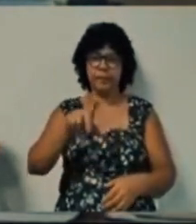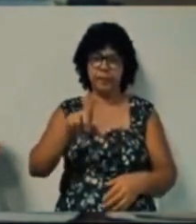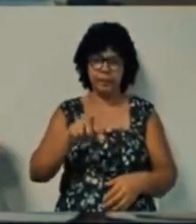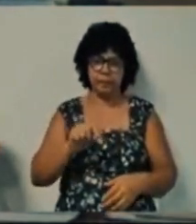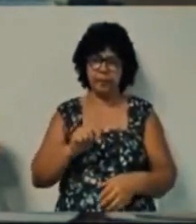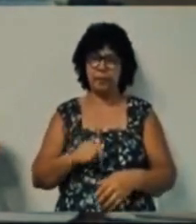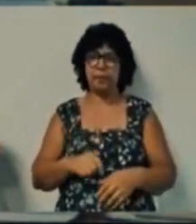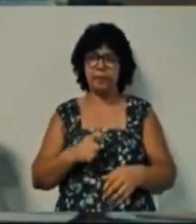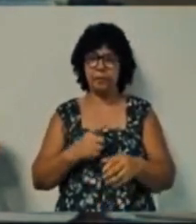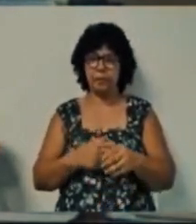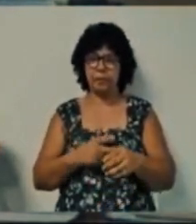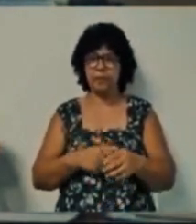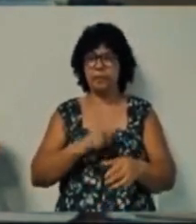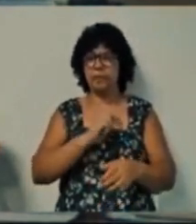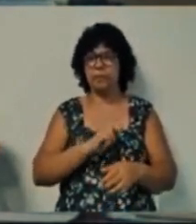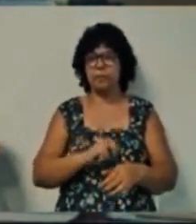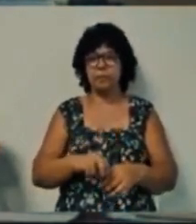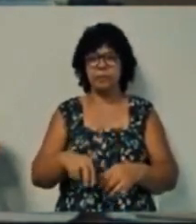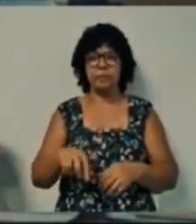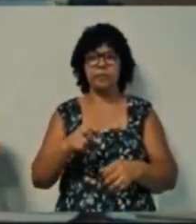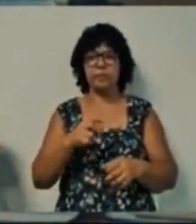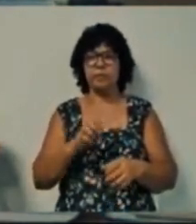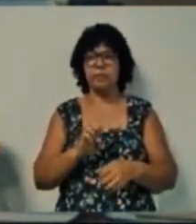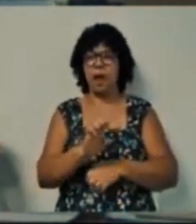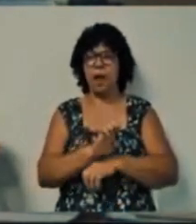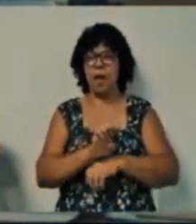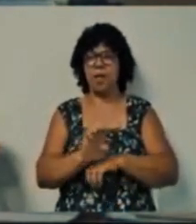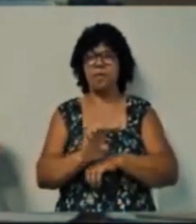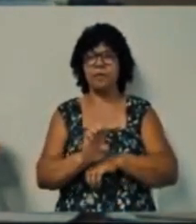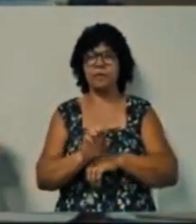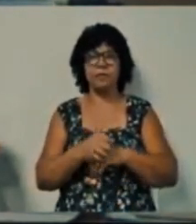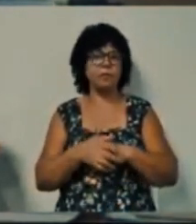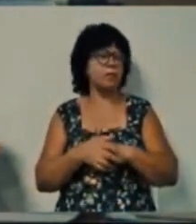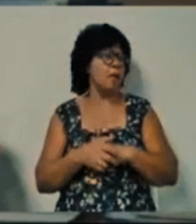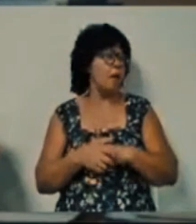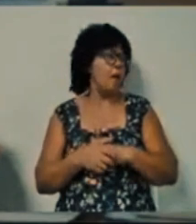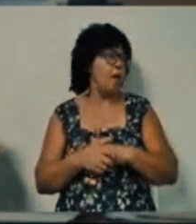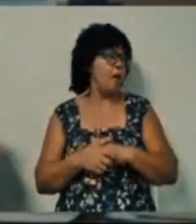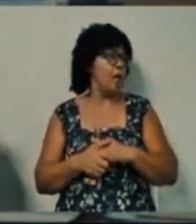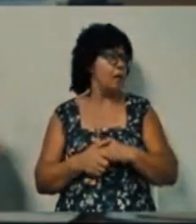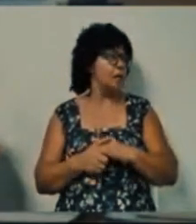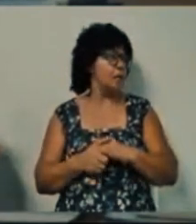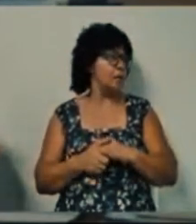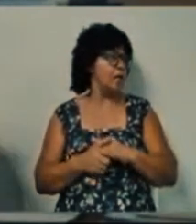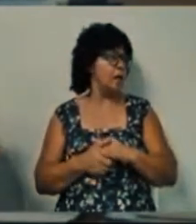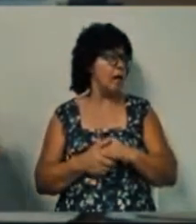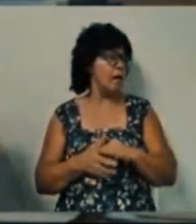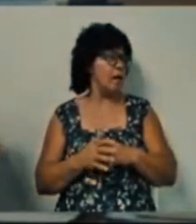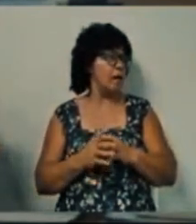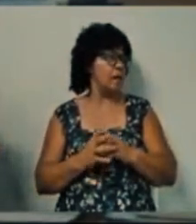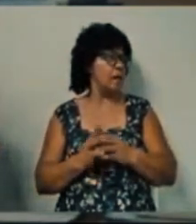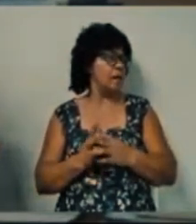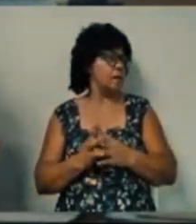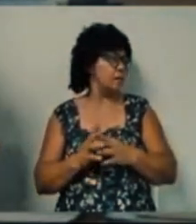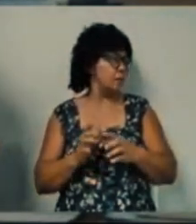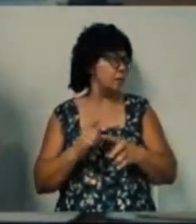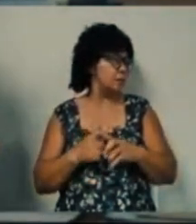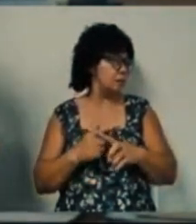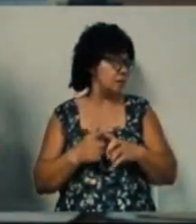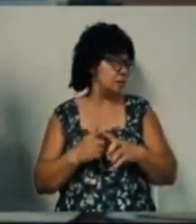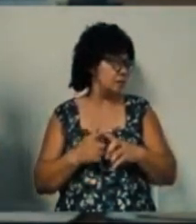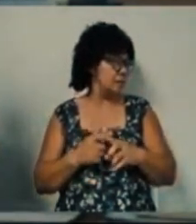missionário estrategista. Ele sabia que a cidade de Éfeso seria uma